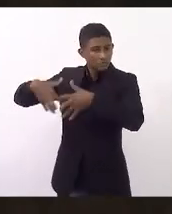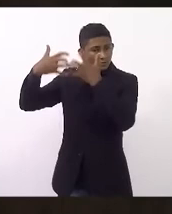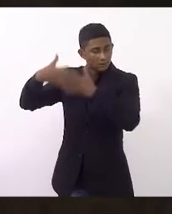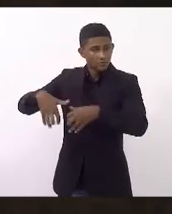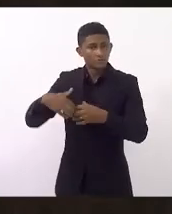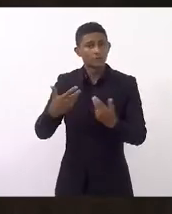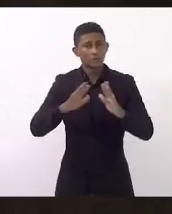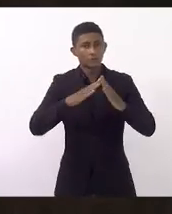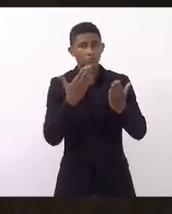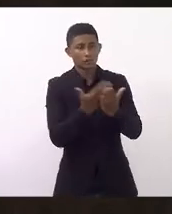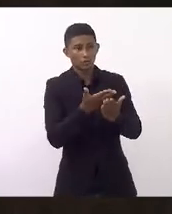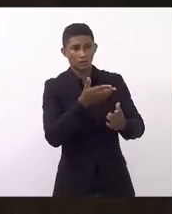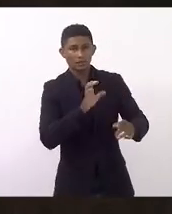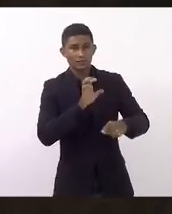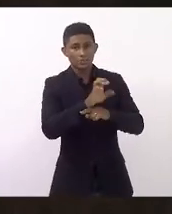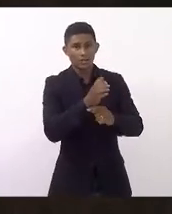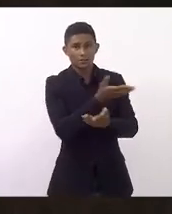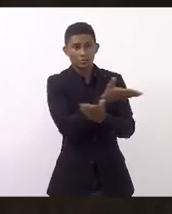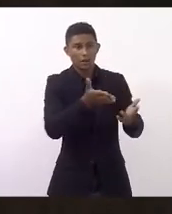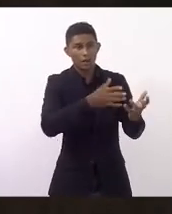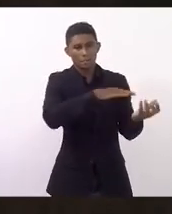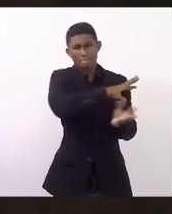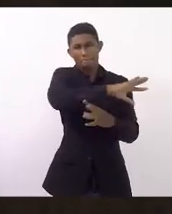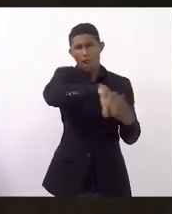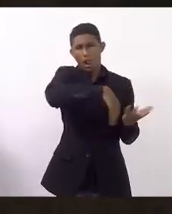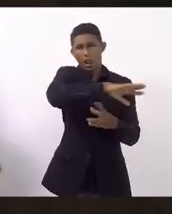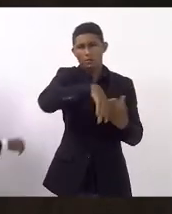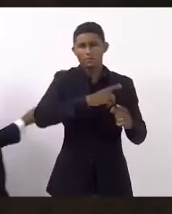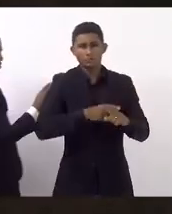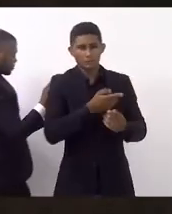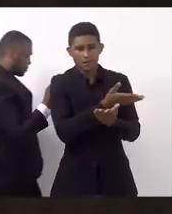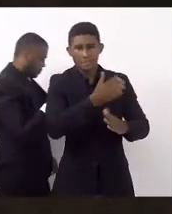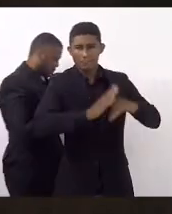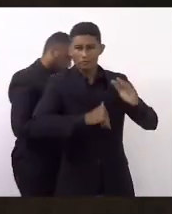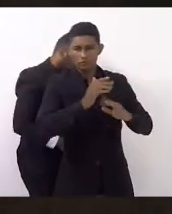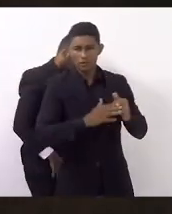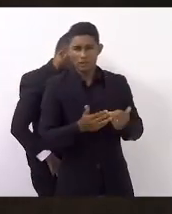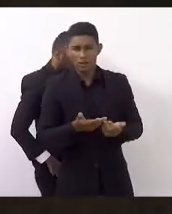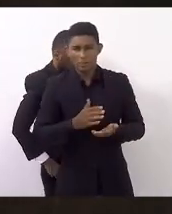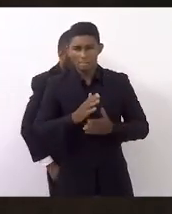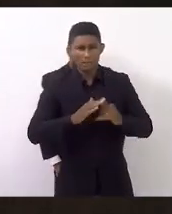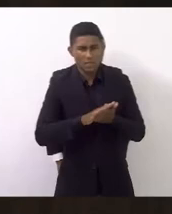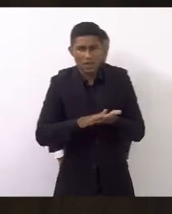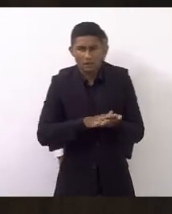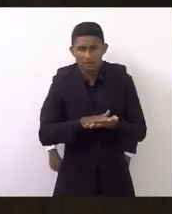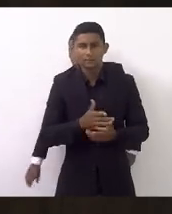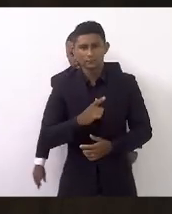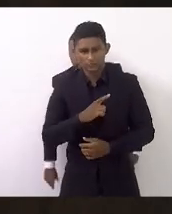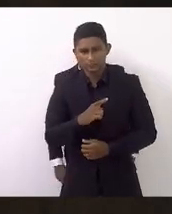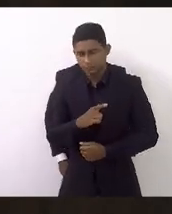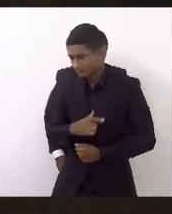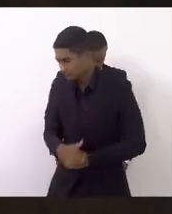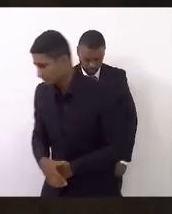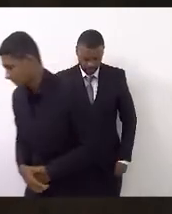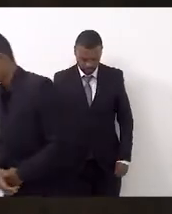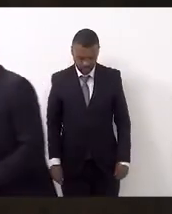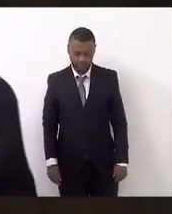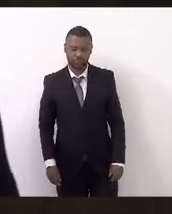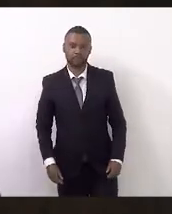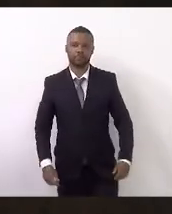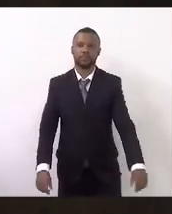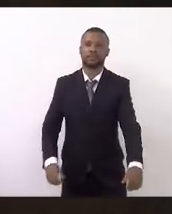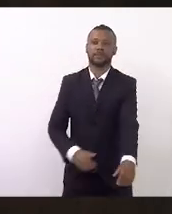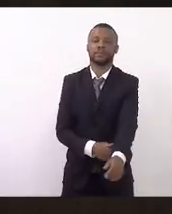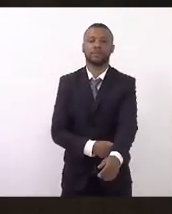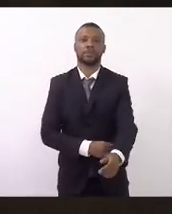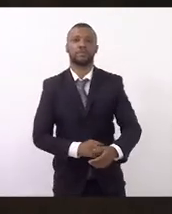estão batendo cabeça. Não porque seus profissionais sejam incompetentes ou suas direções sejam incompetentes. Ao contrário, são muito competentes e muito